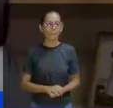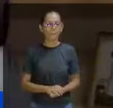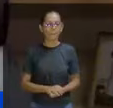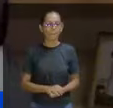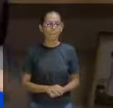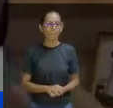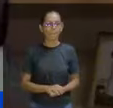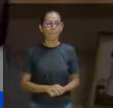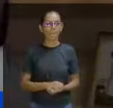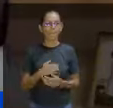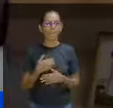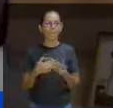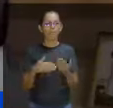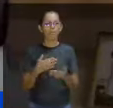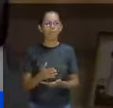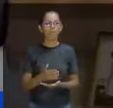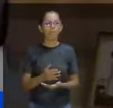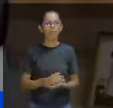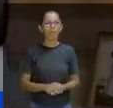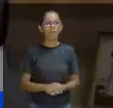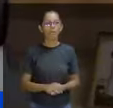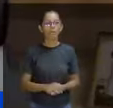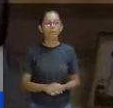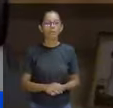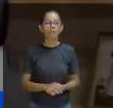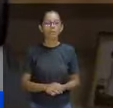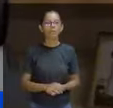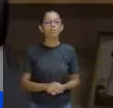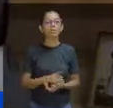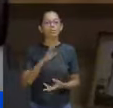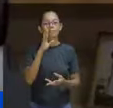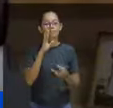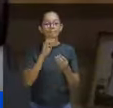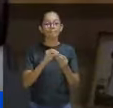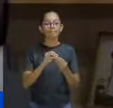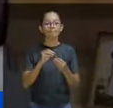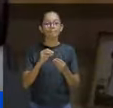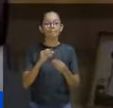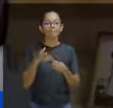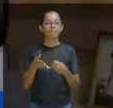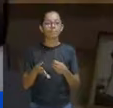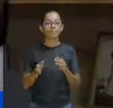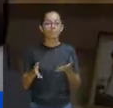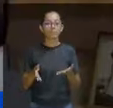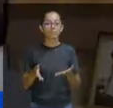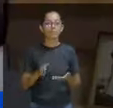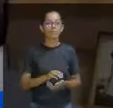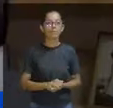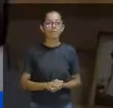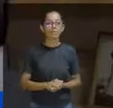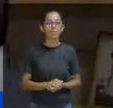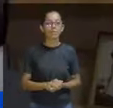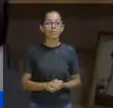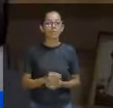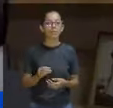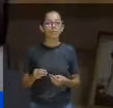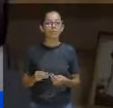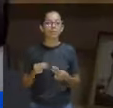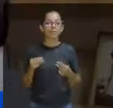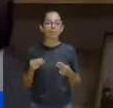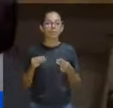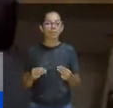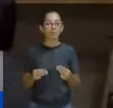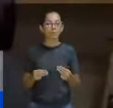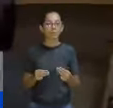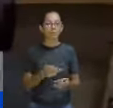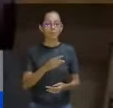parecer conclusivo e depois imediatamente encaminhado ao Ministério Público Eleitoral para o parecer final, o